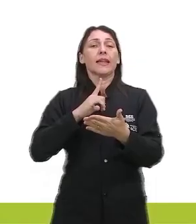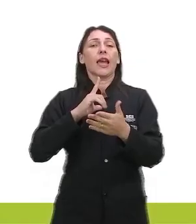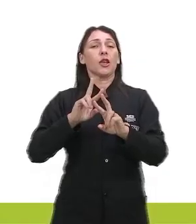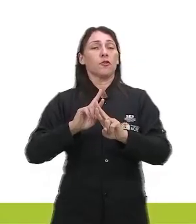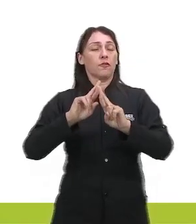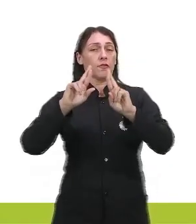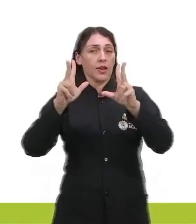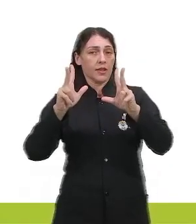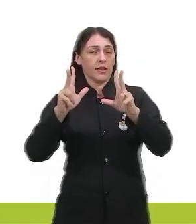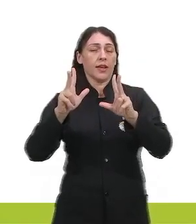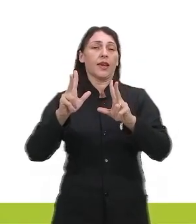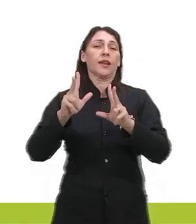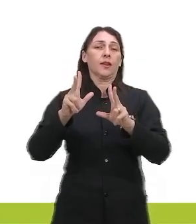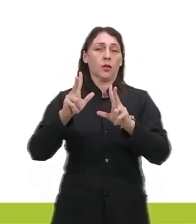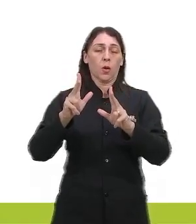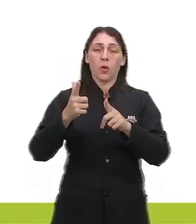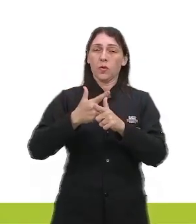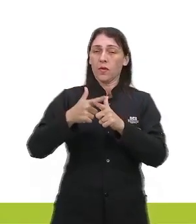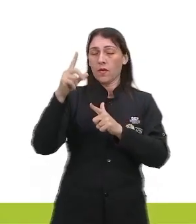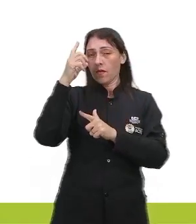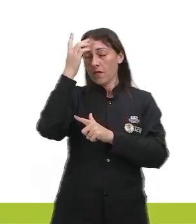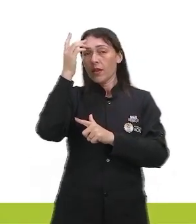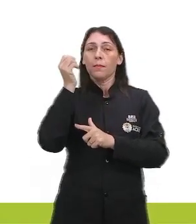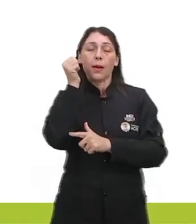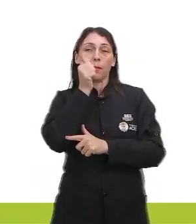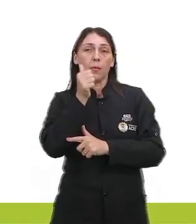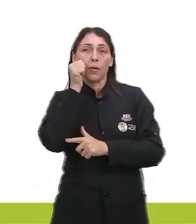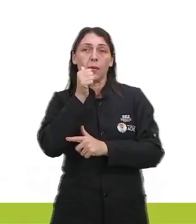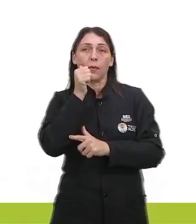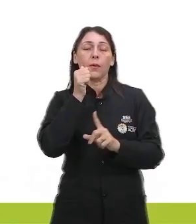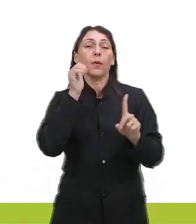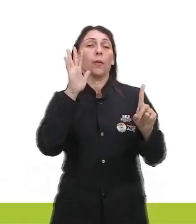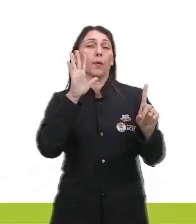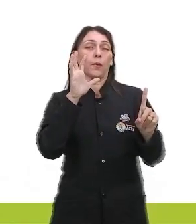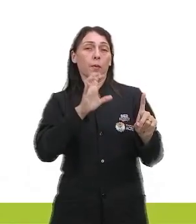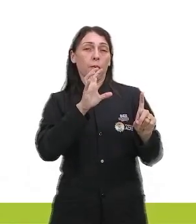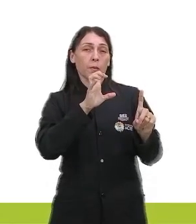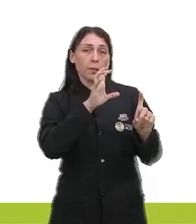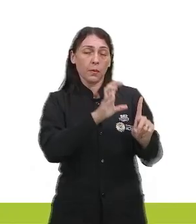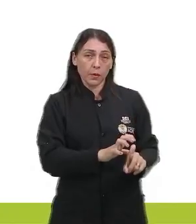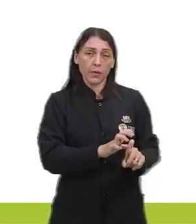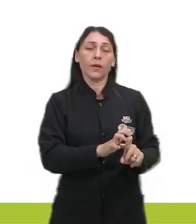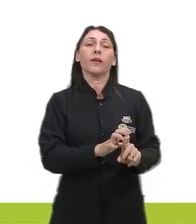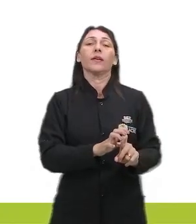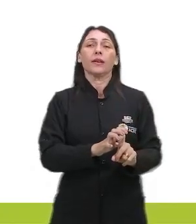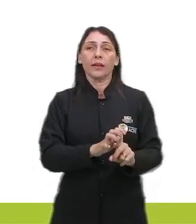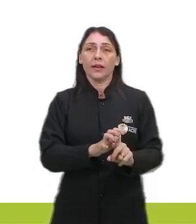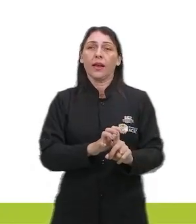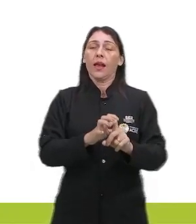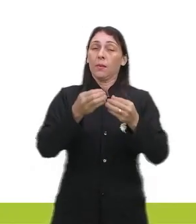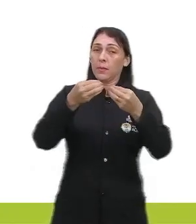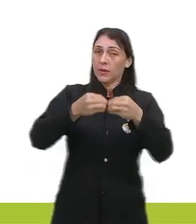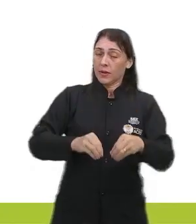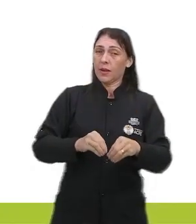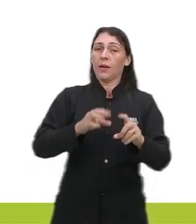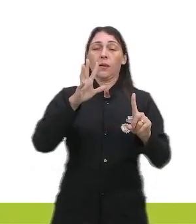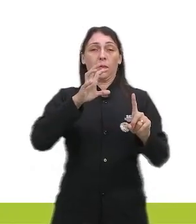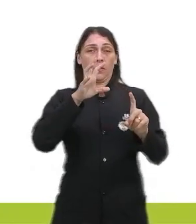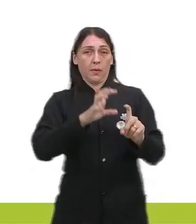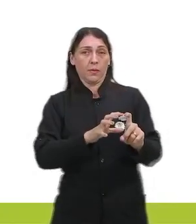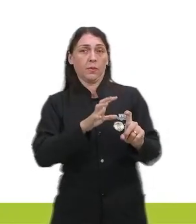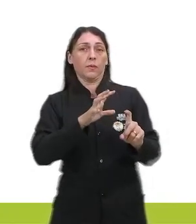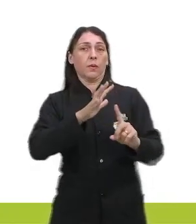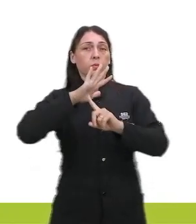ou complicadas para o público feminino? Assédio e intimidação. Comportamentos prejudiciais como assédio sexual e